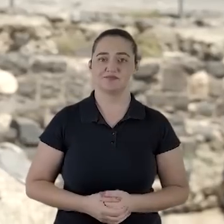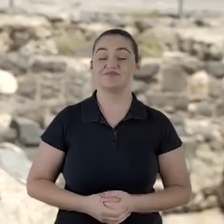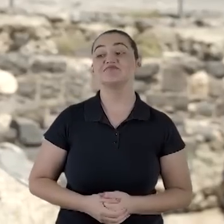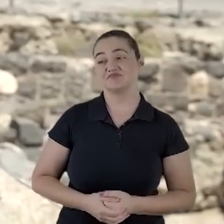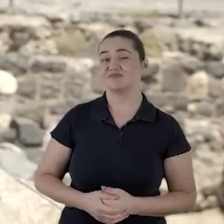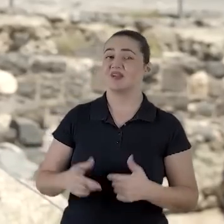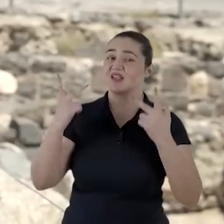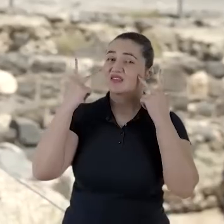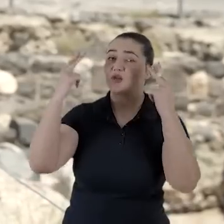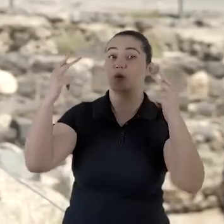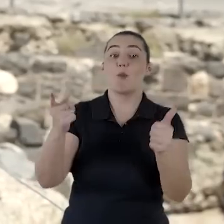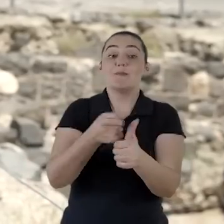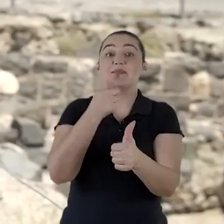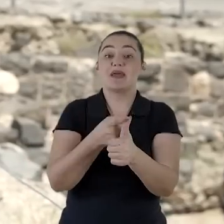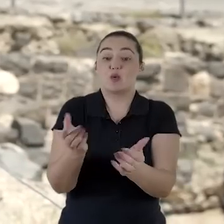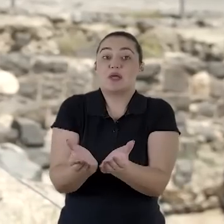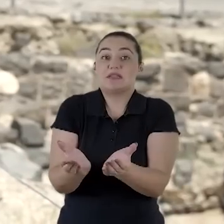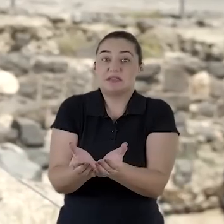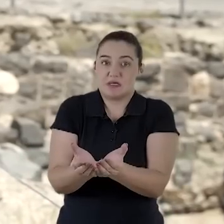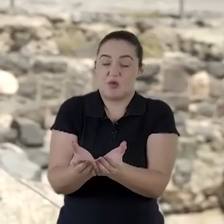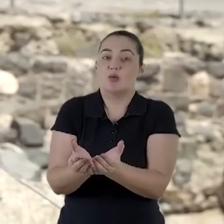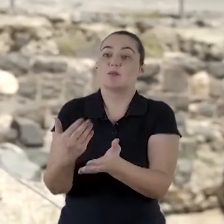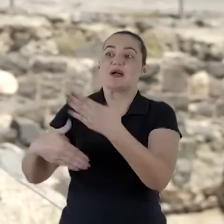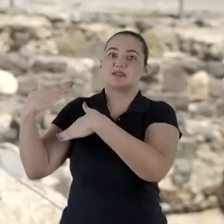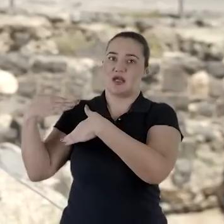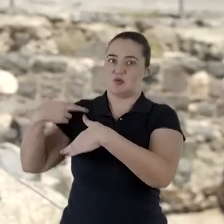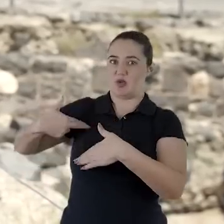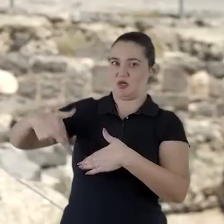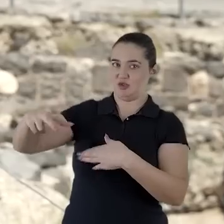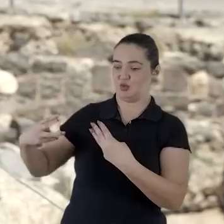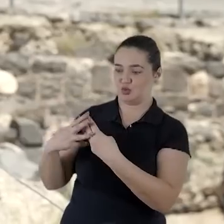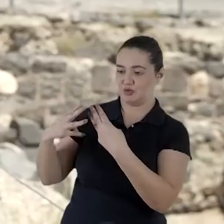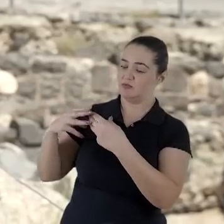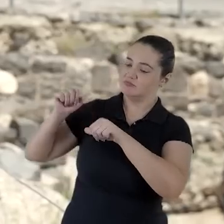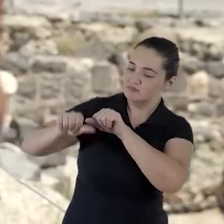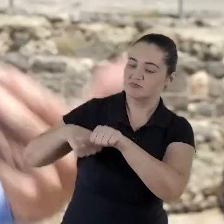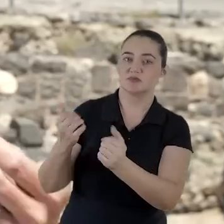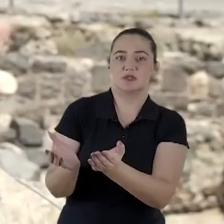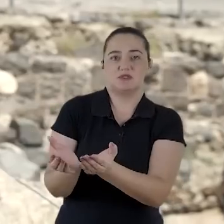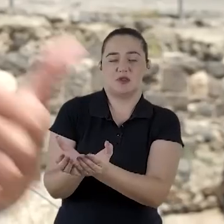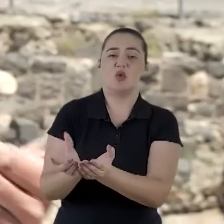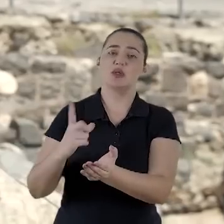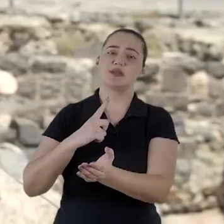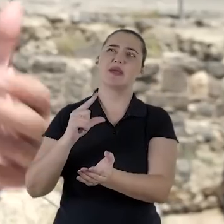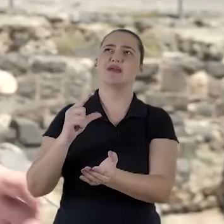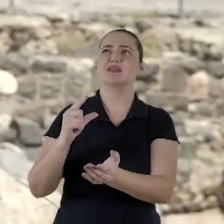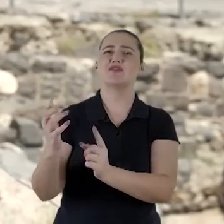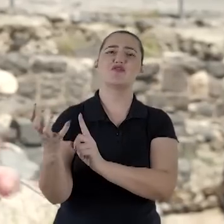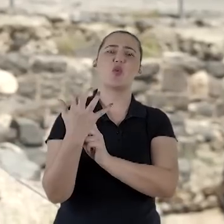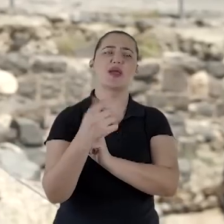É natural que os primeiros cristãos, vindo do judaísmo, sejam menos impactados pela